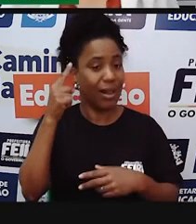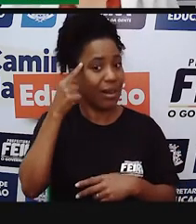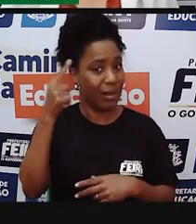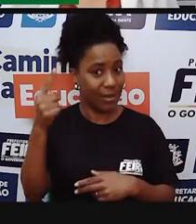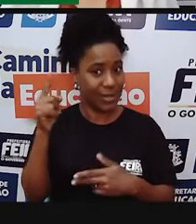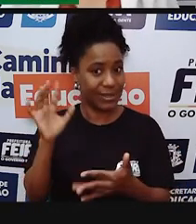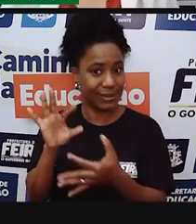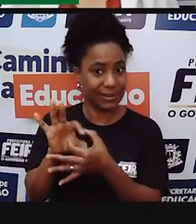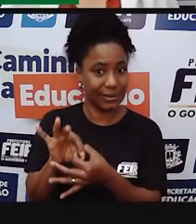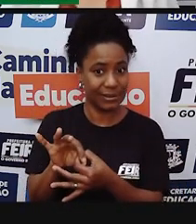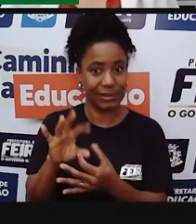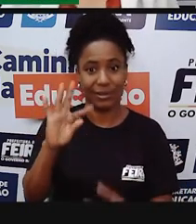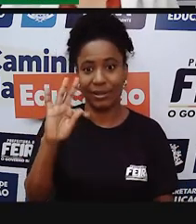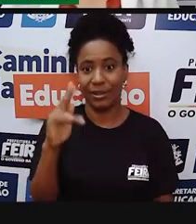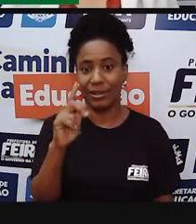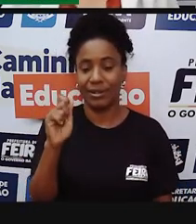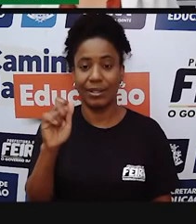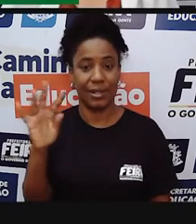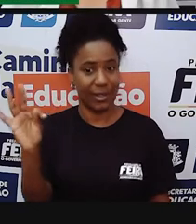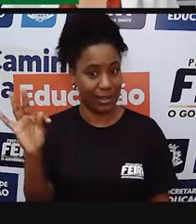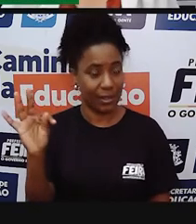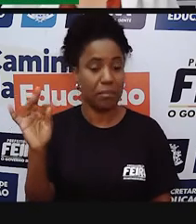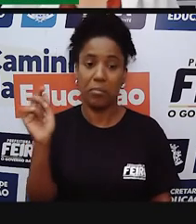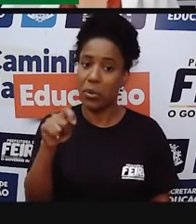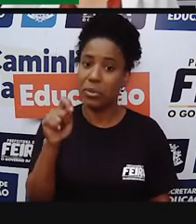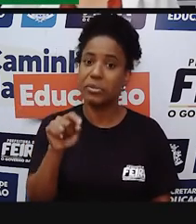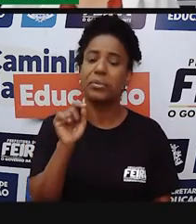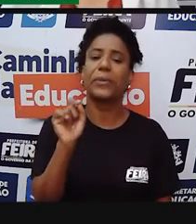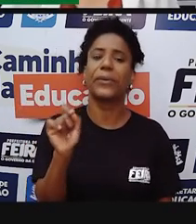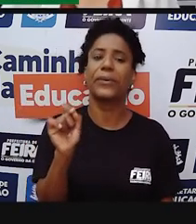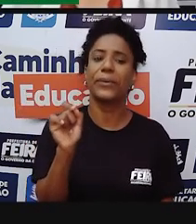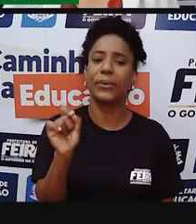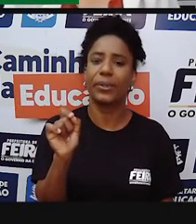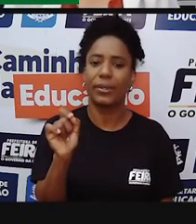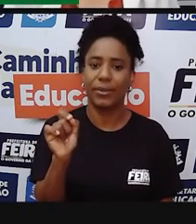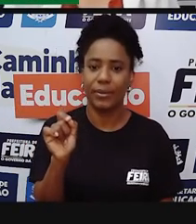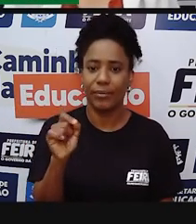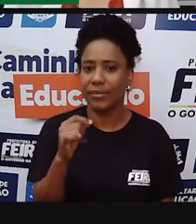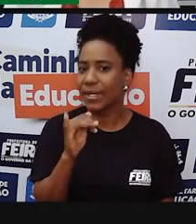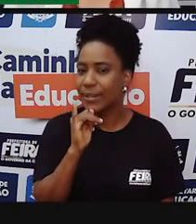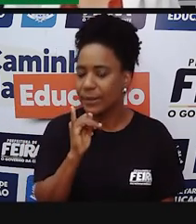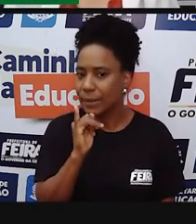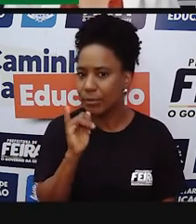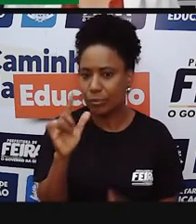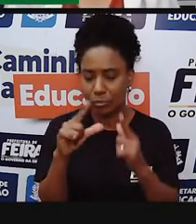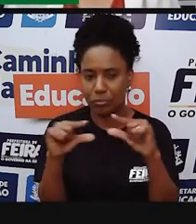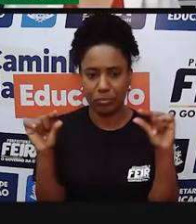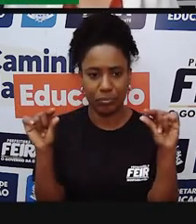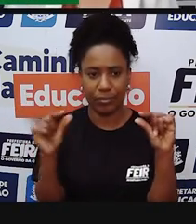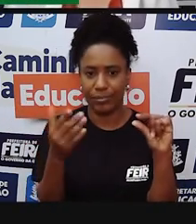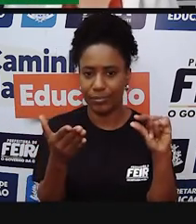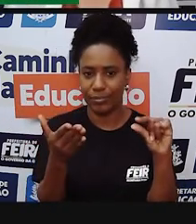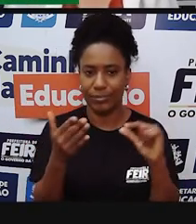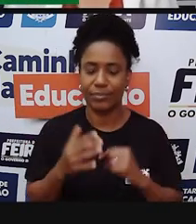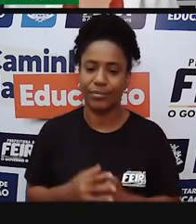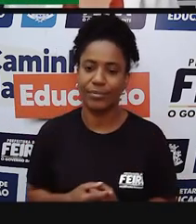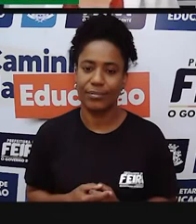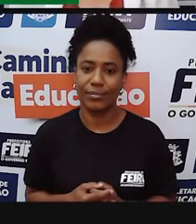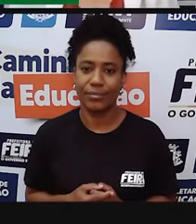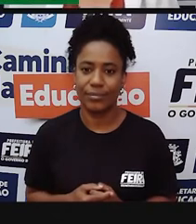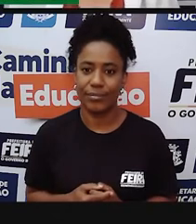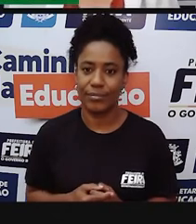velho pode significar que né então é Chicco do inverno 2011 ter